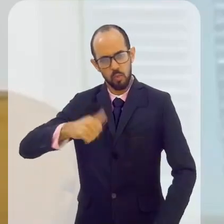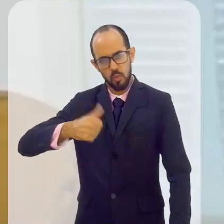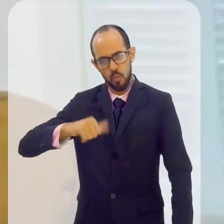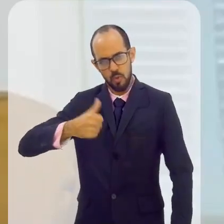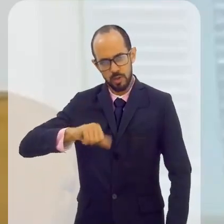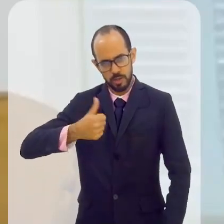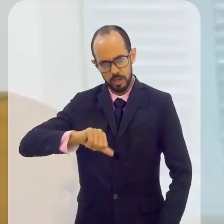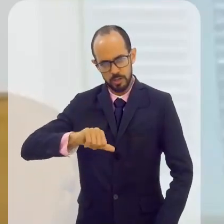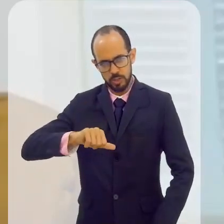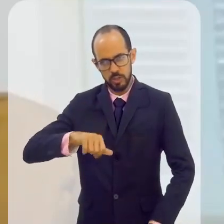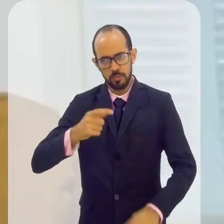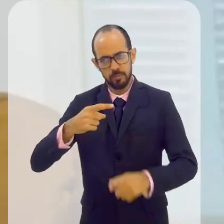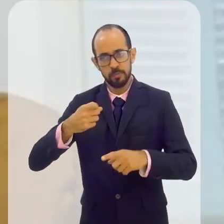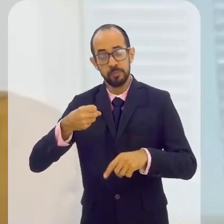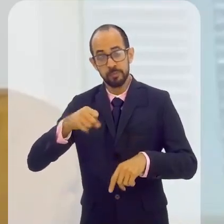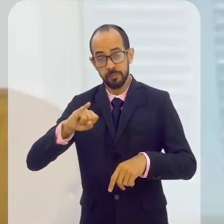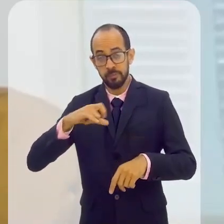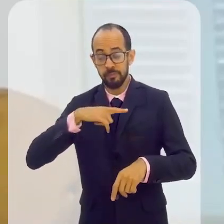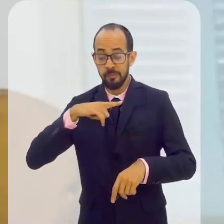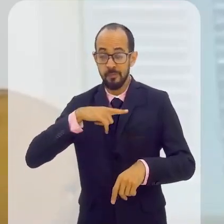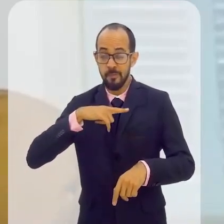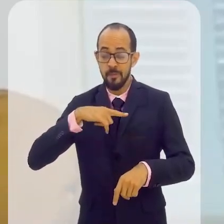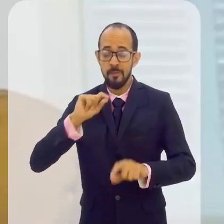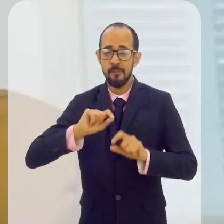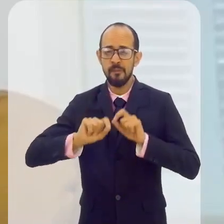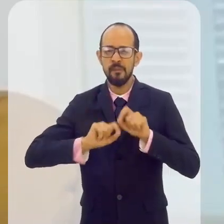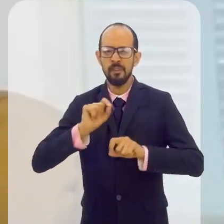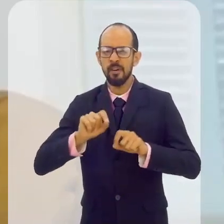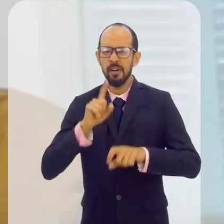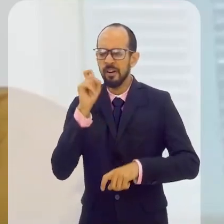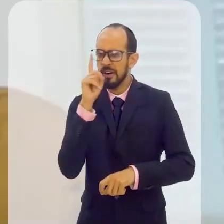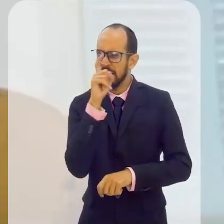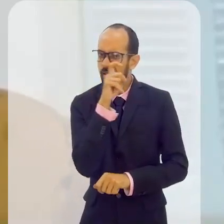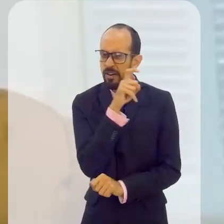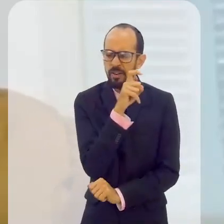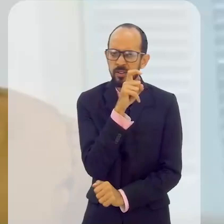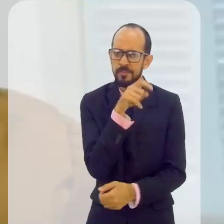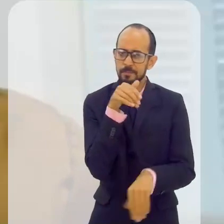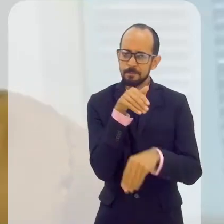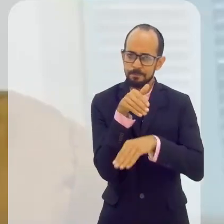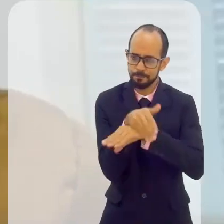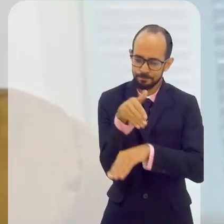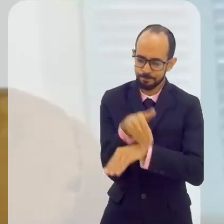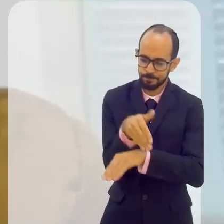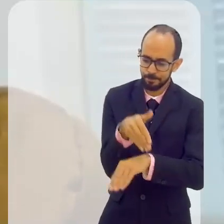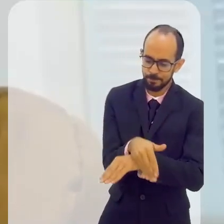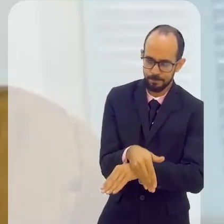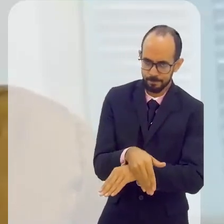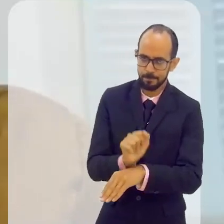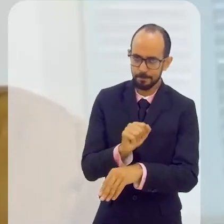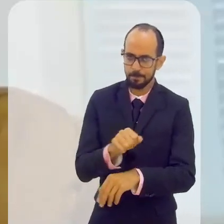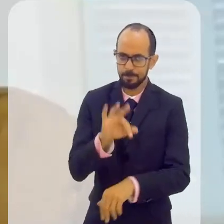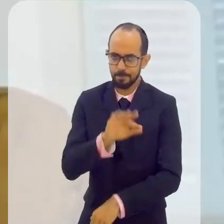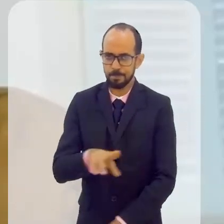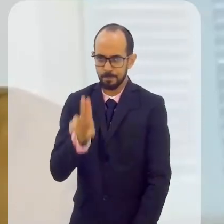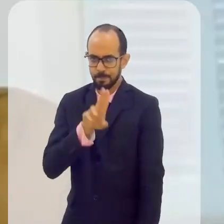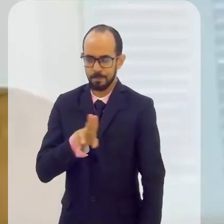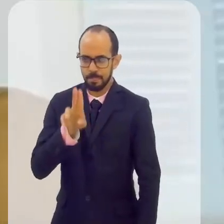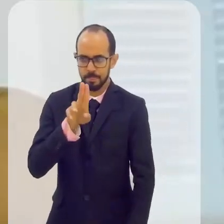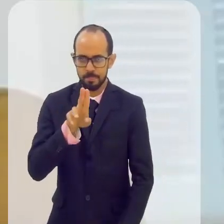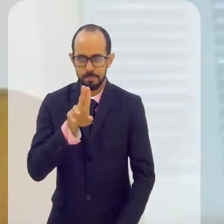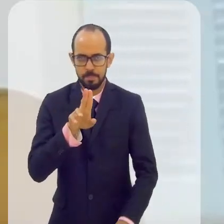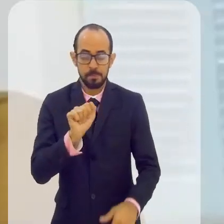qualidade, né? Que se, por um lado, a gente tem essa dificuldade das pessoas ingressarem no ensino